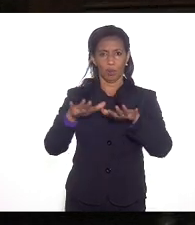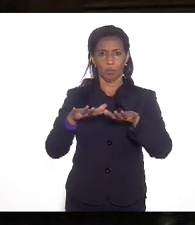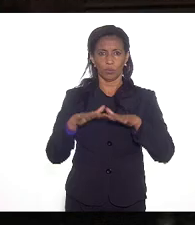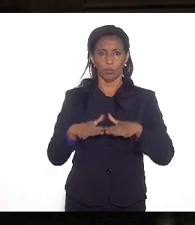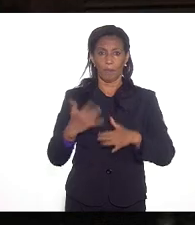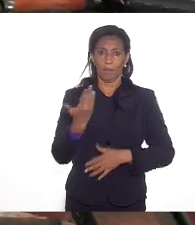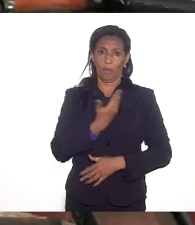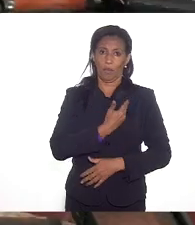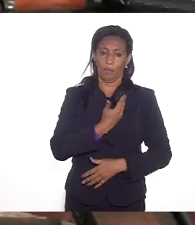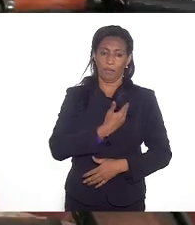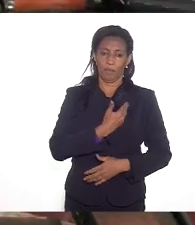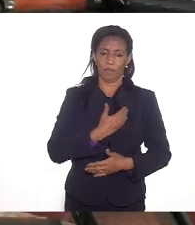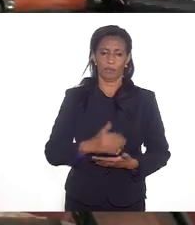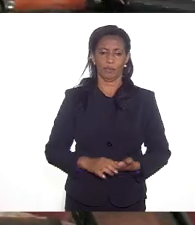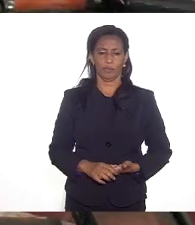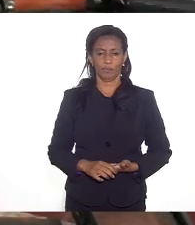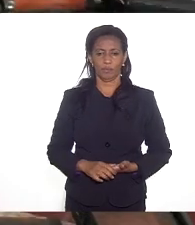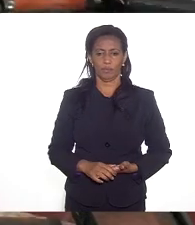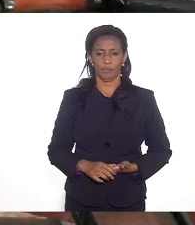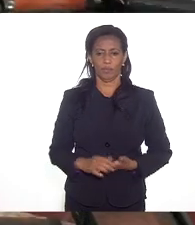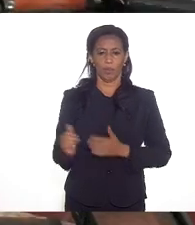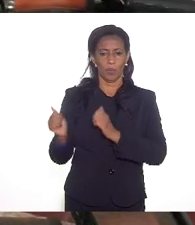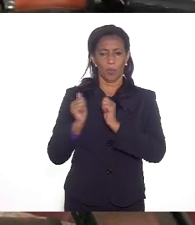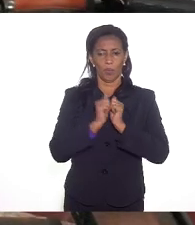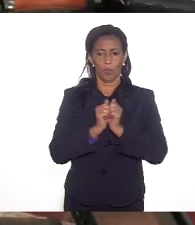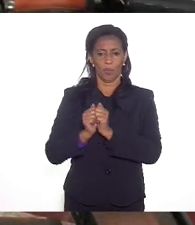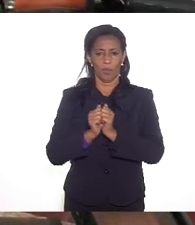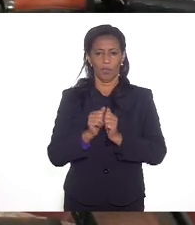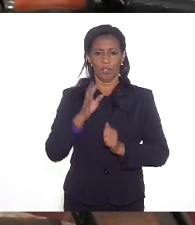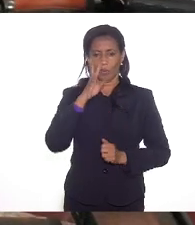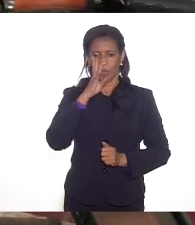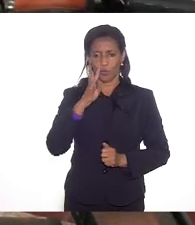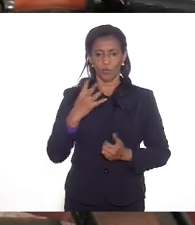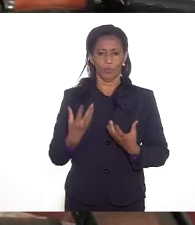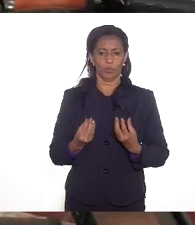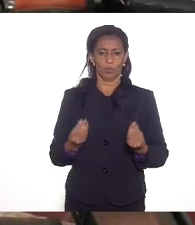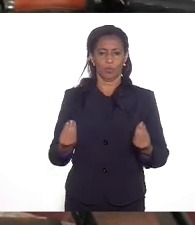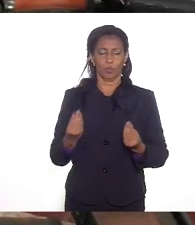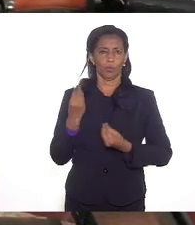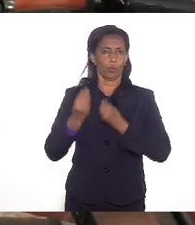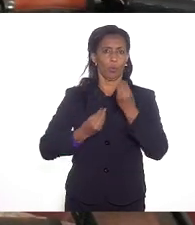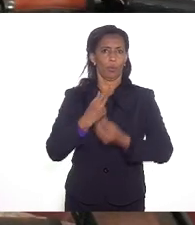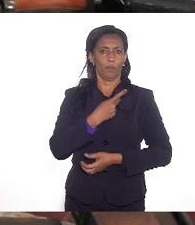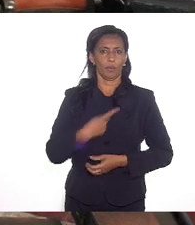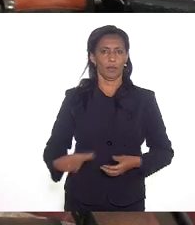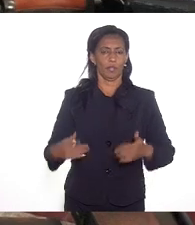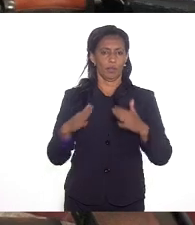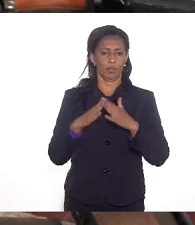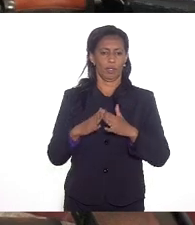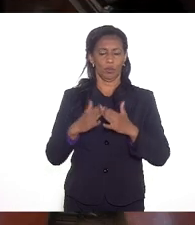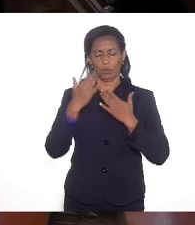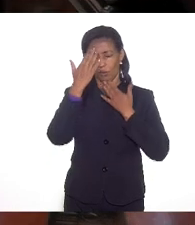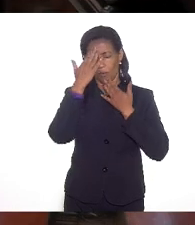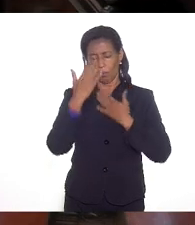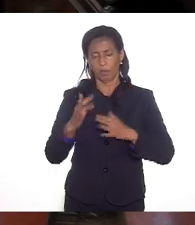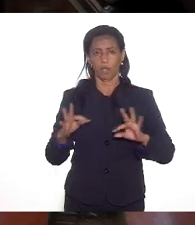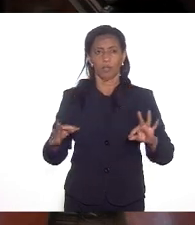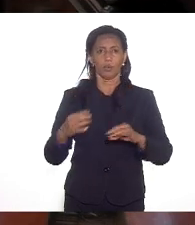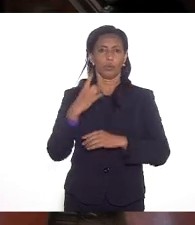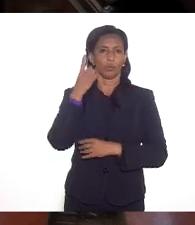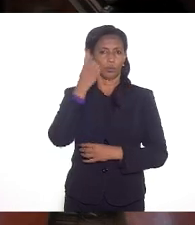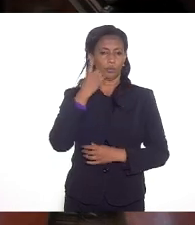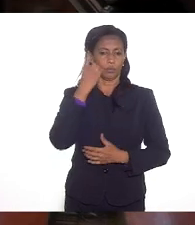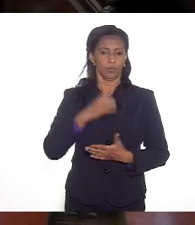que é meu amigo meu companheiro e eu admiro muito como presidente da casa obrigado a